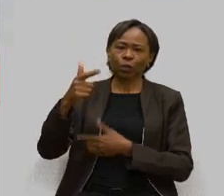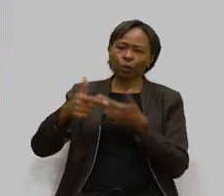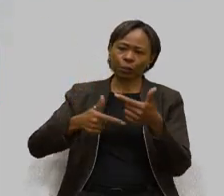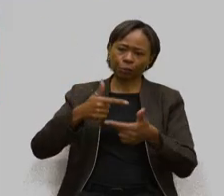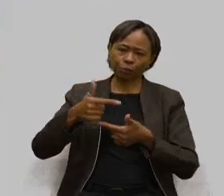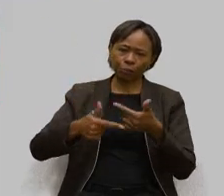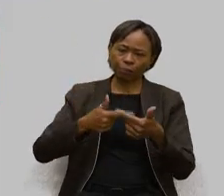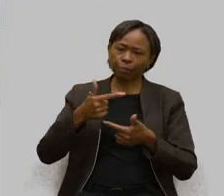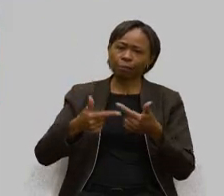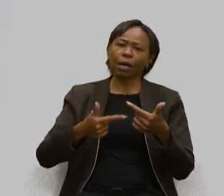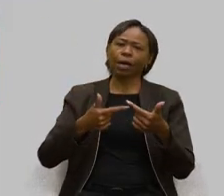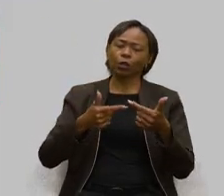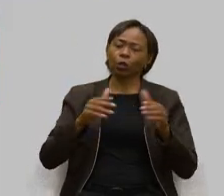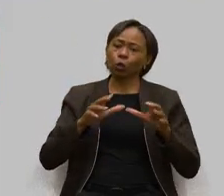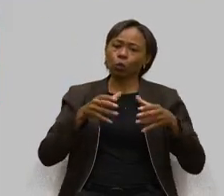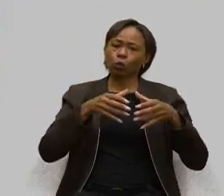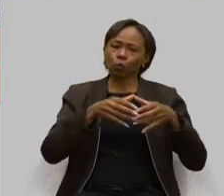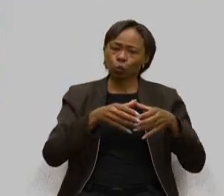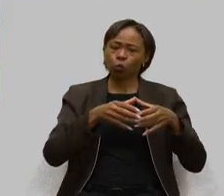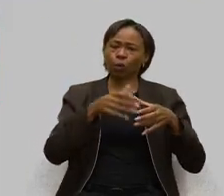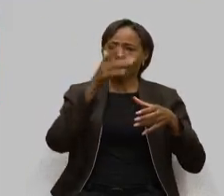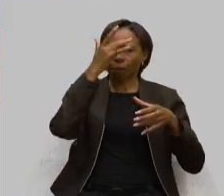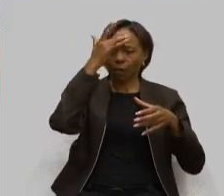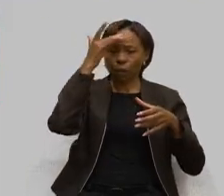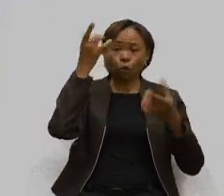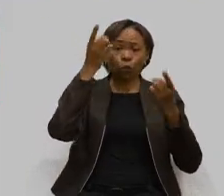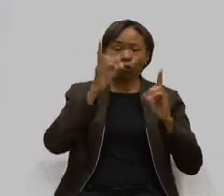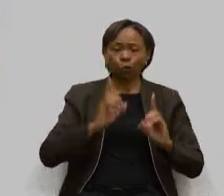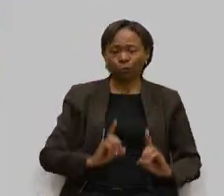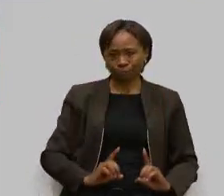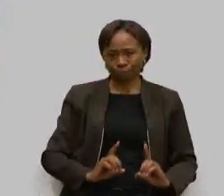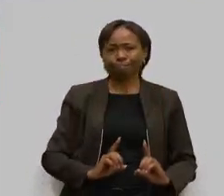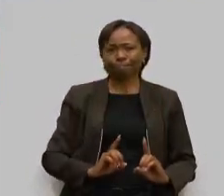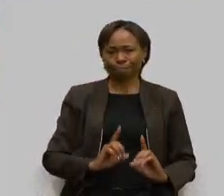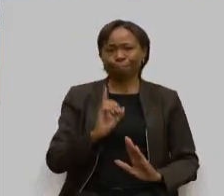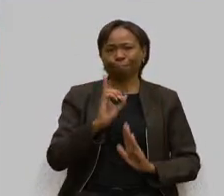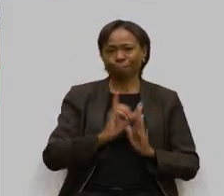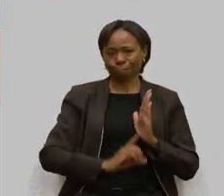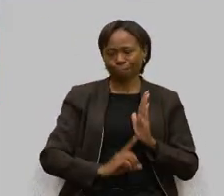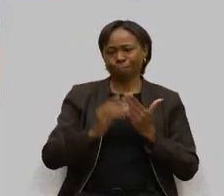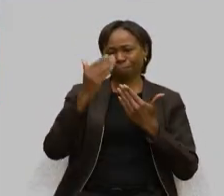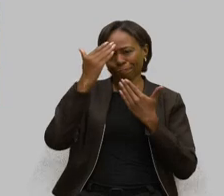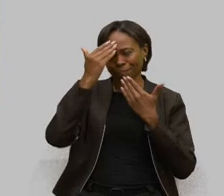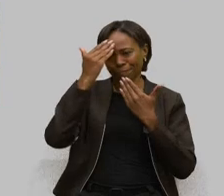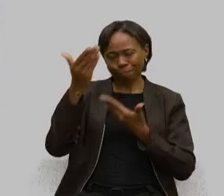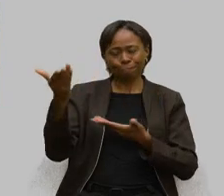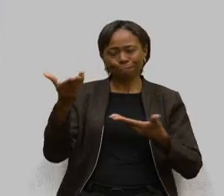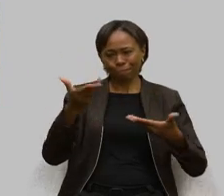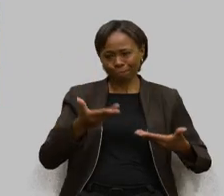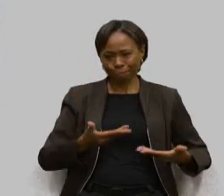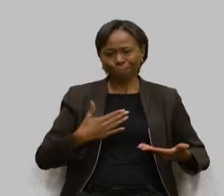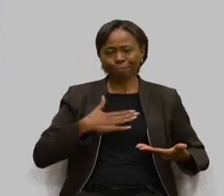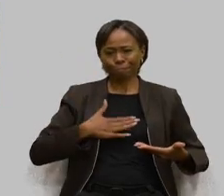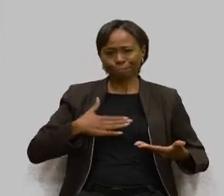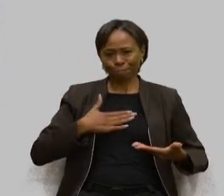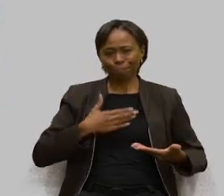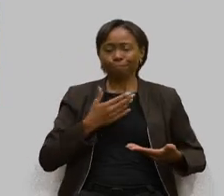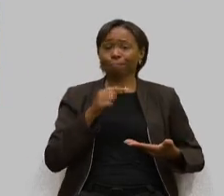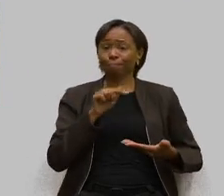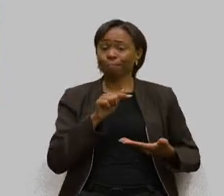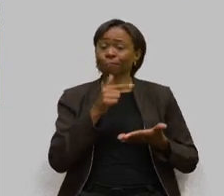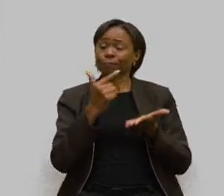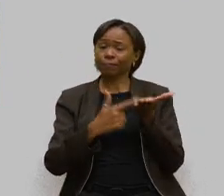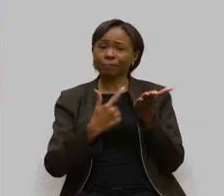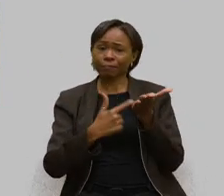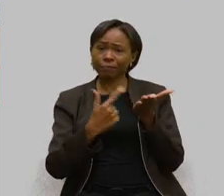direitos da pessoa com deficiência no nosso estado e é um prazer tê-lo aqui seja muito bem-vindo e que esses livros e